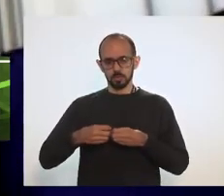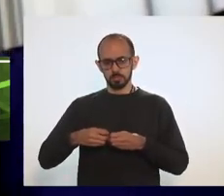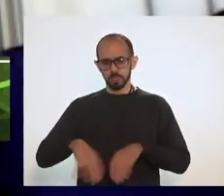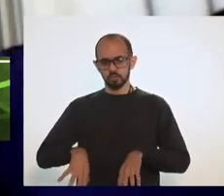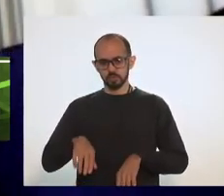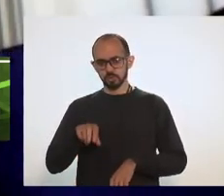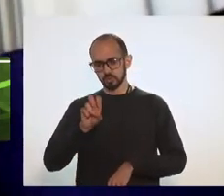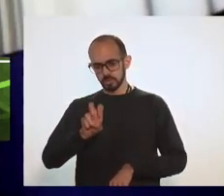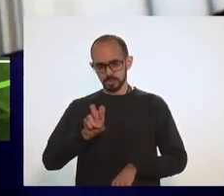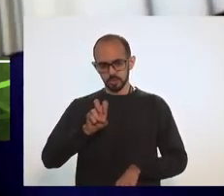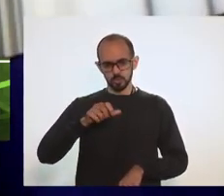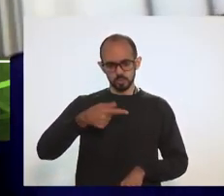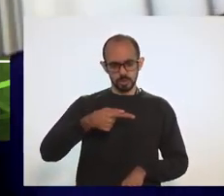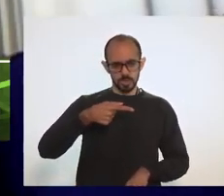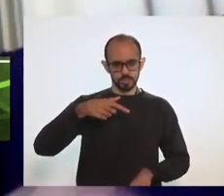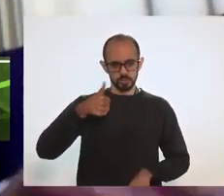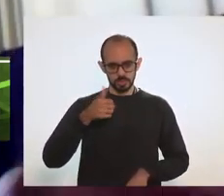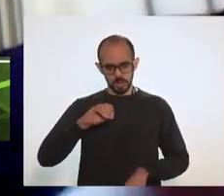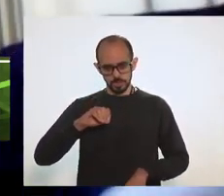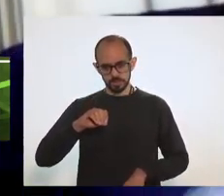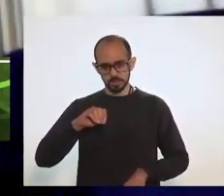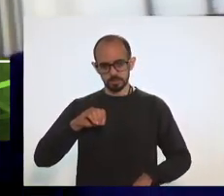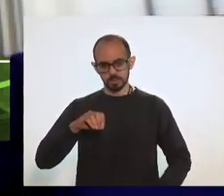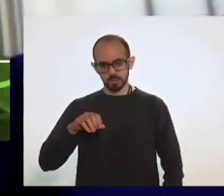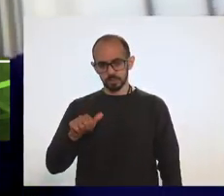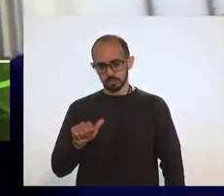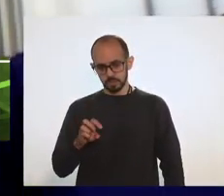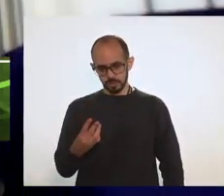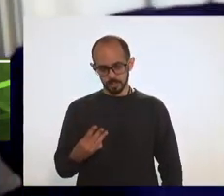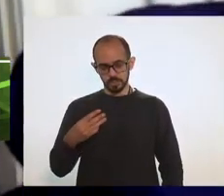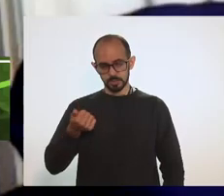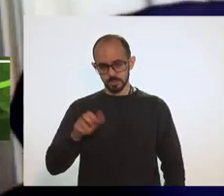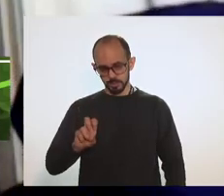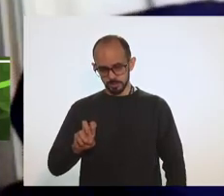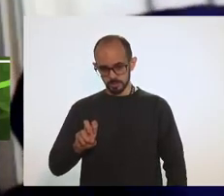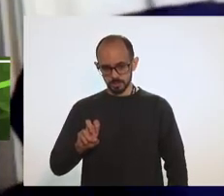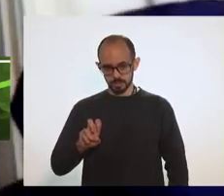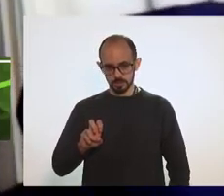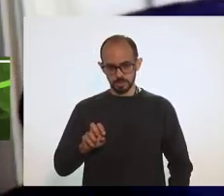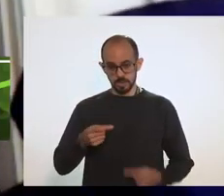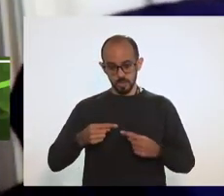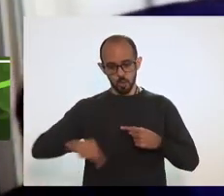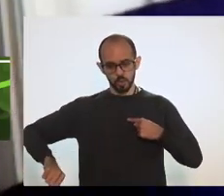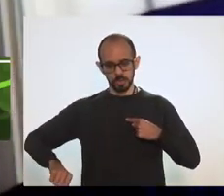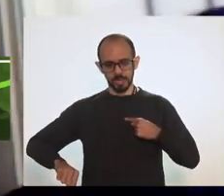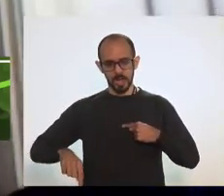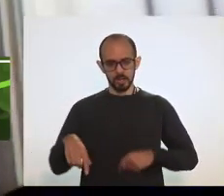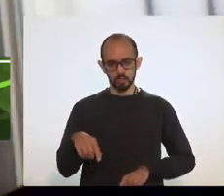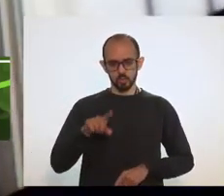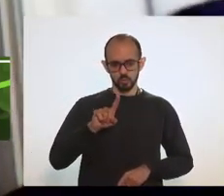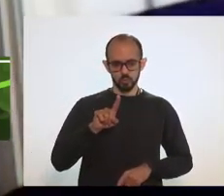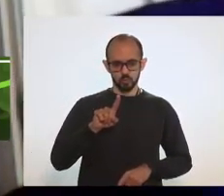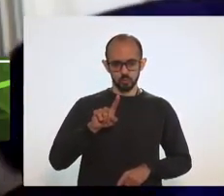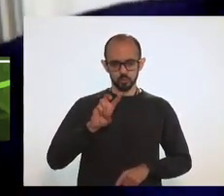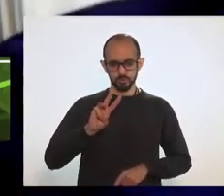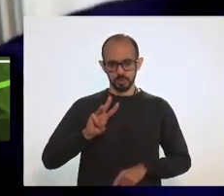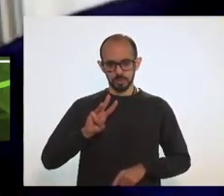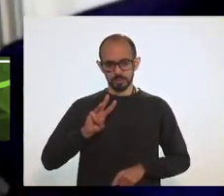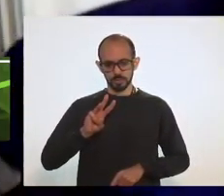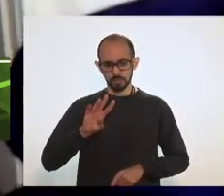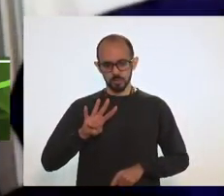1943/2013. O parecer favorável à emenda de número 2, favorável com subemenda à emenda de número